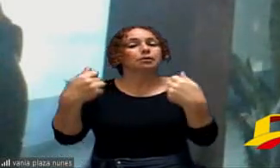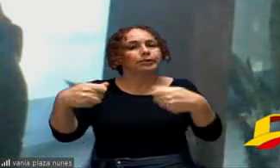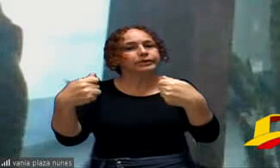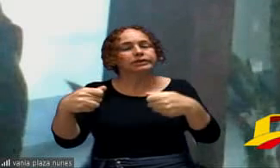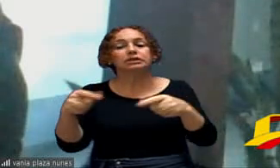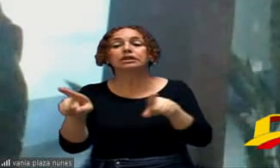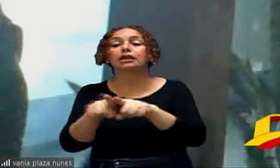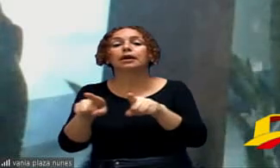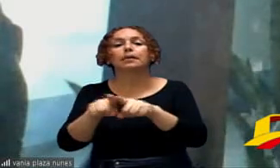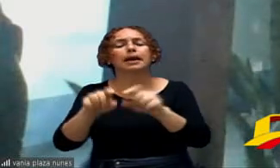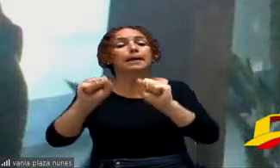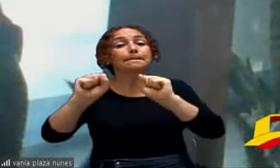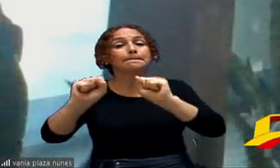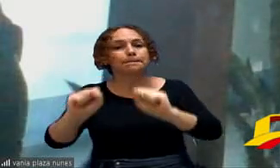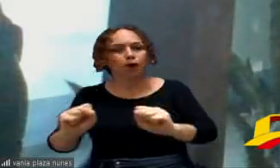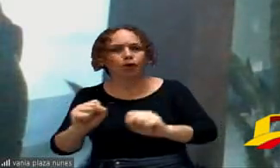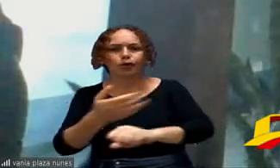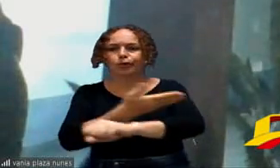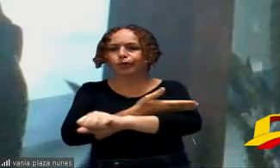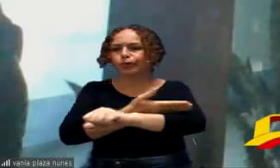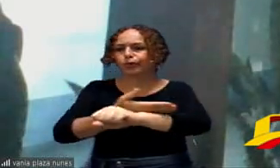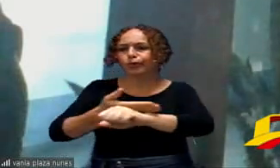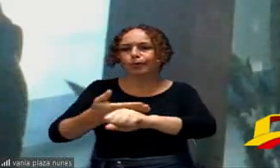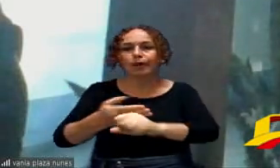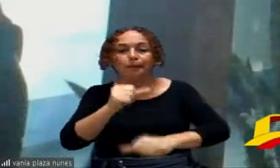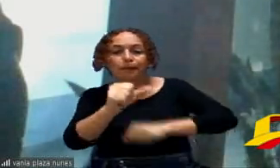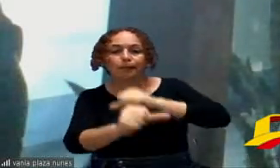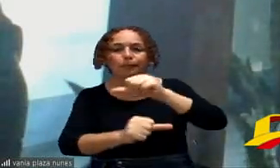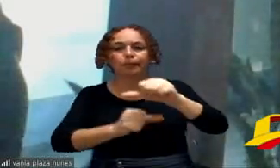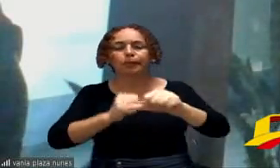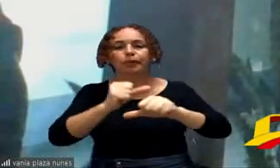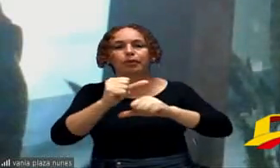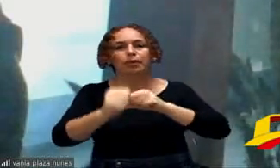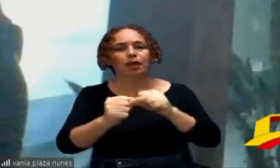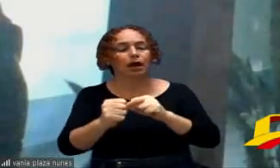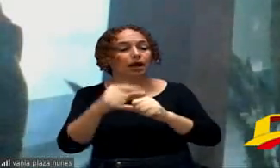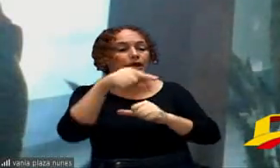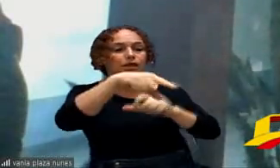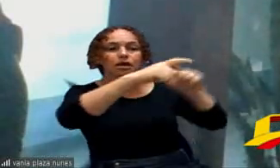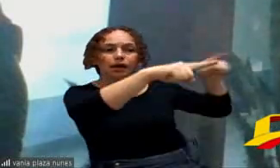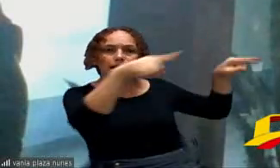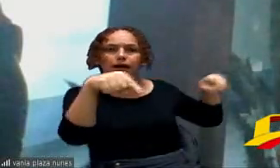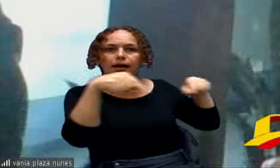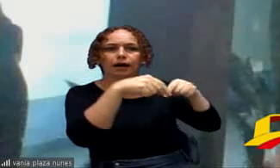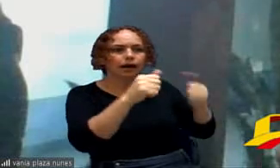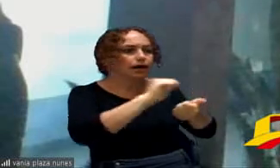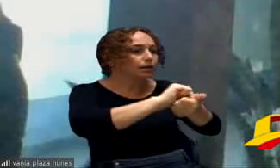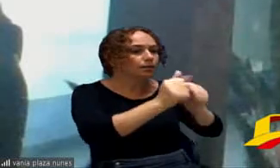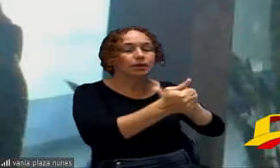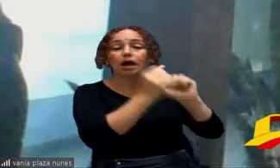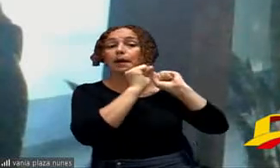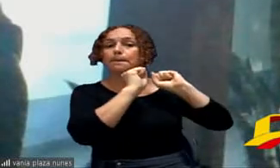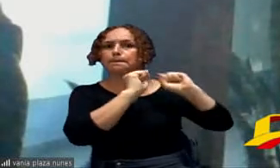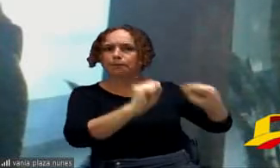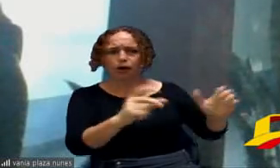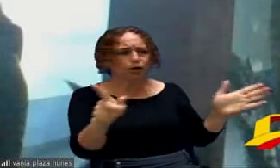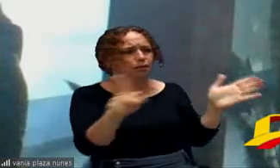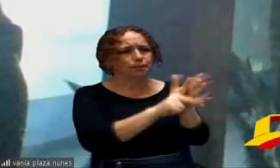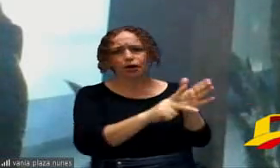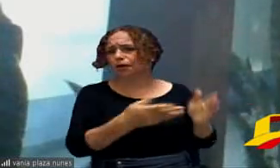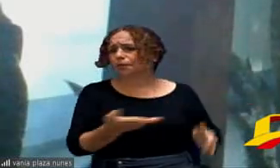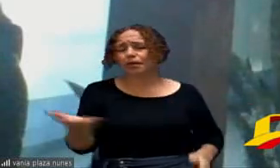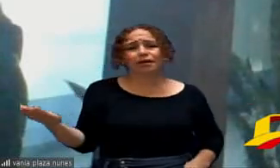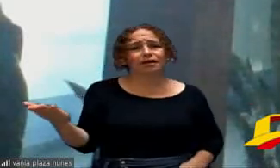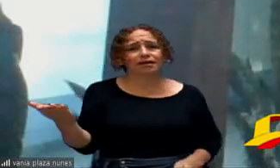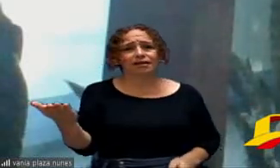melhor num ambiente mais adequado e muito mais próximo àquilo que eles estavam estavam habituados ao ambiente natural de vida deles,